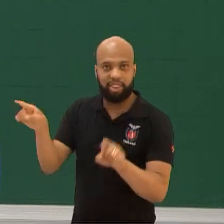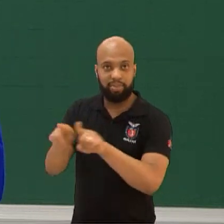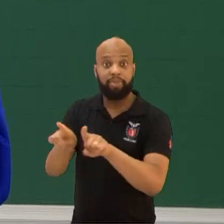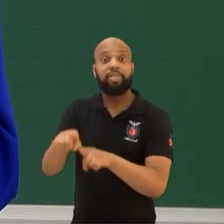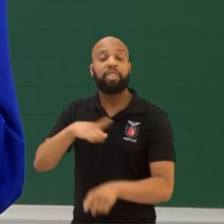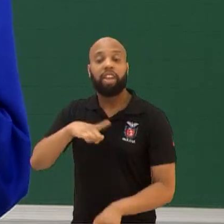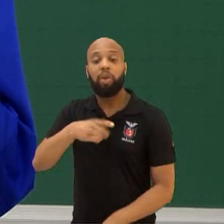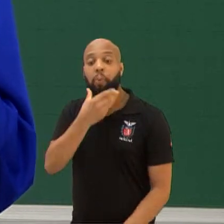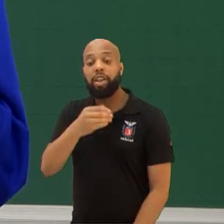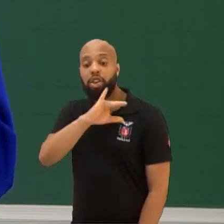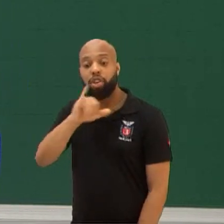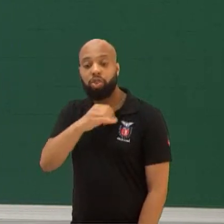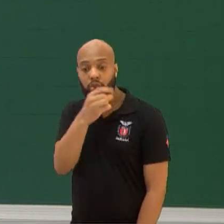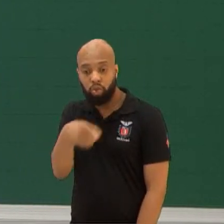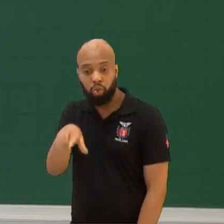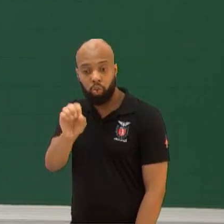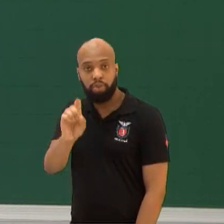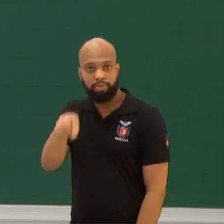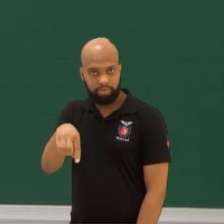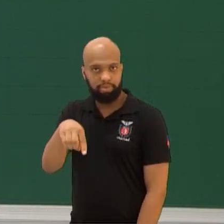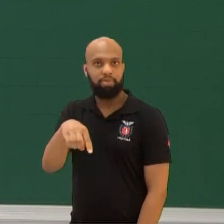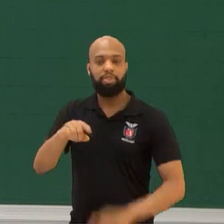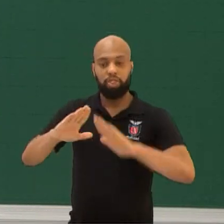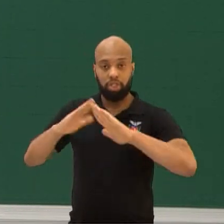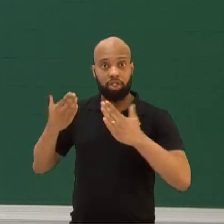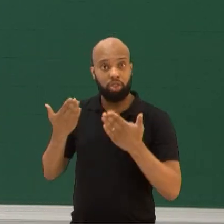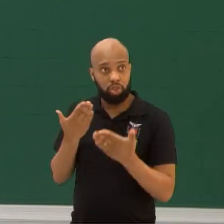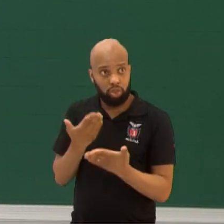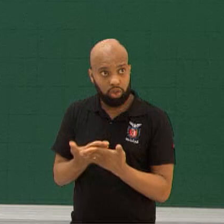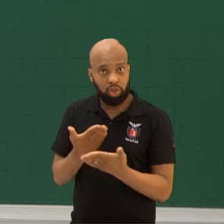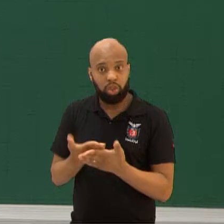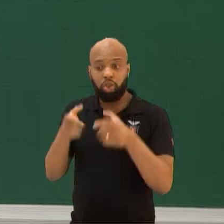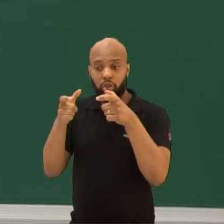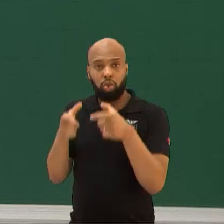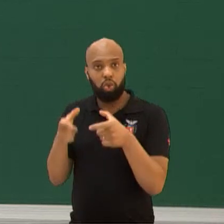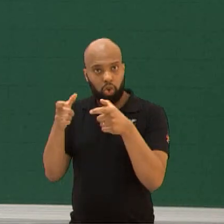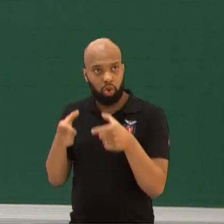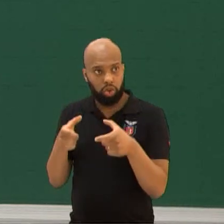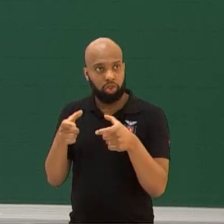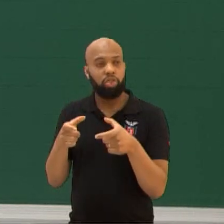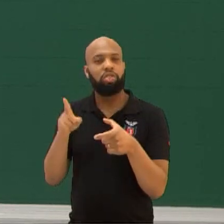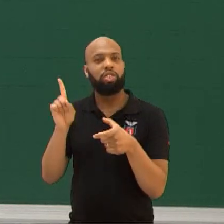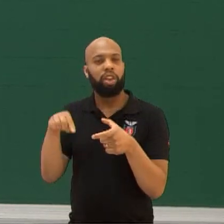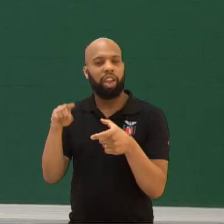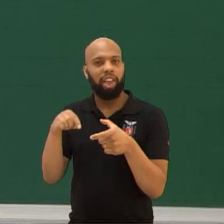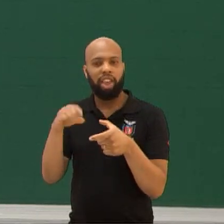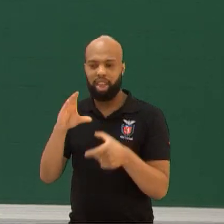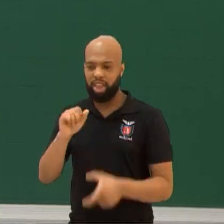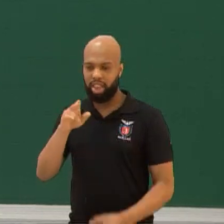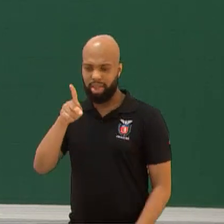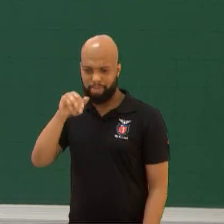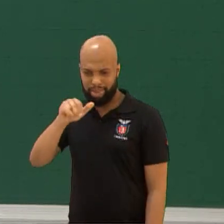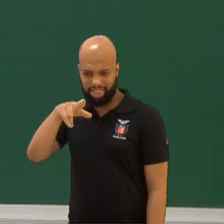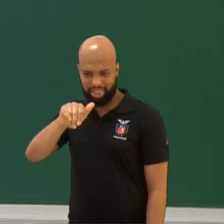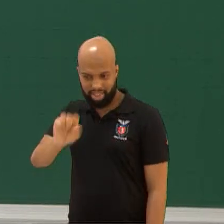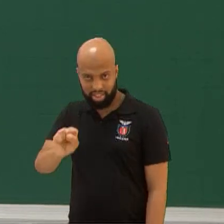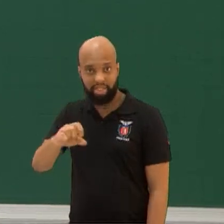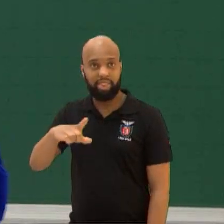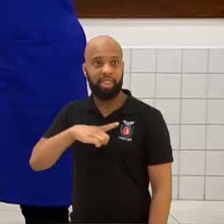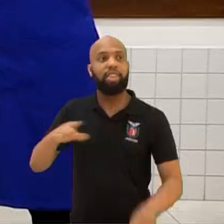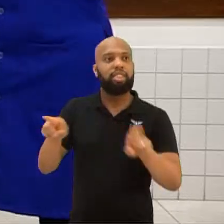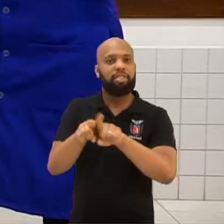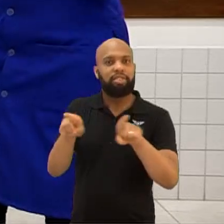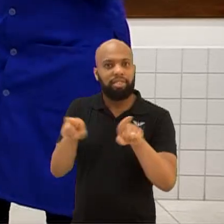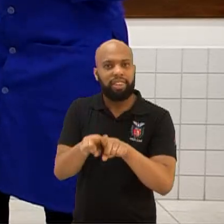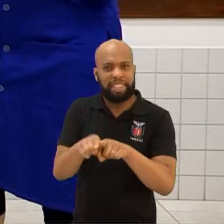João Adrian de Souza Belo, do Colégio Estadual Campo Bituva das Campinas, Fernanda Pinheiro. Muito bem.